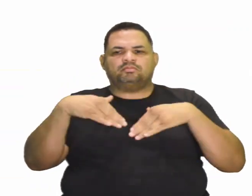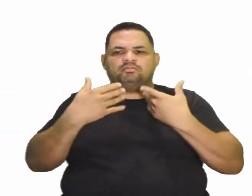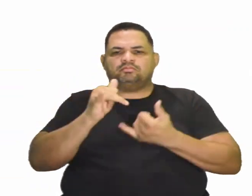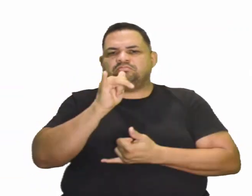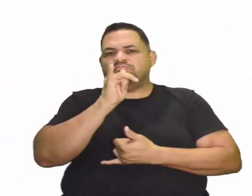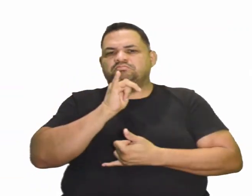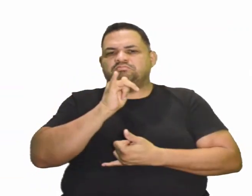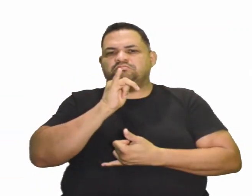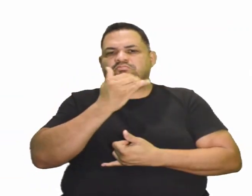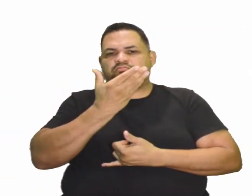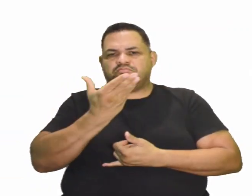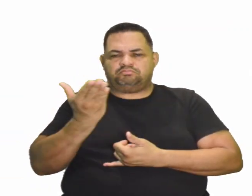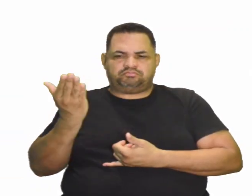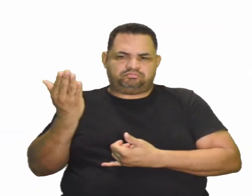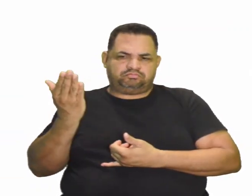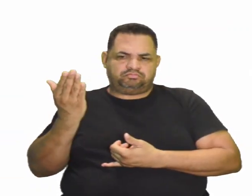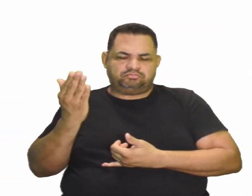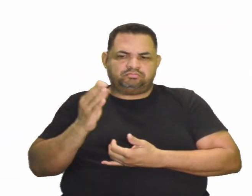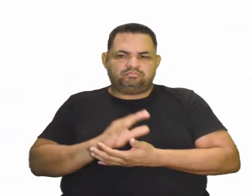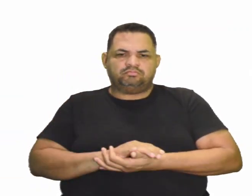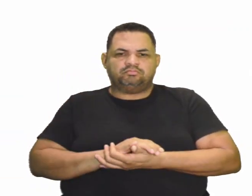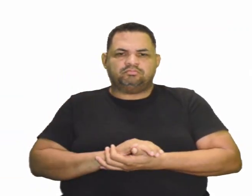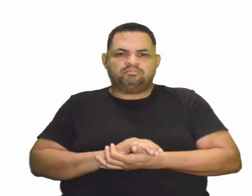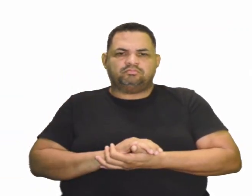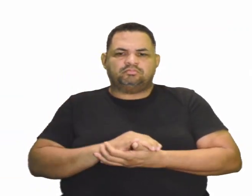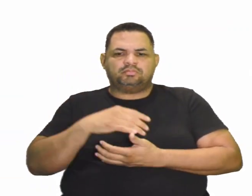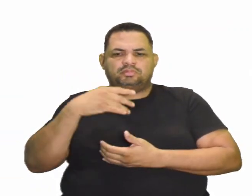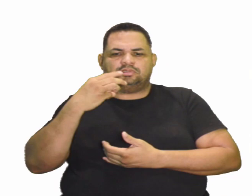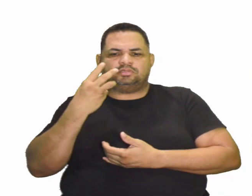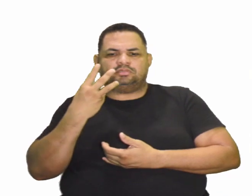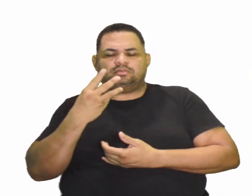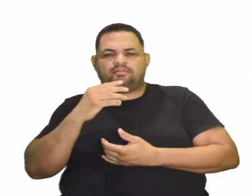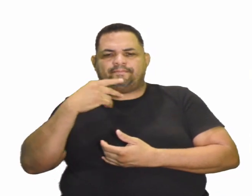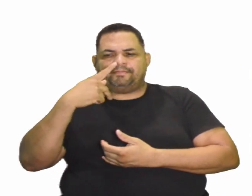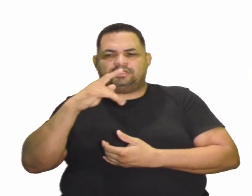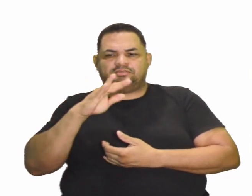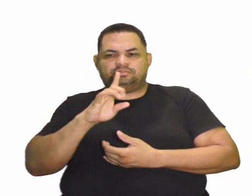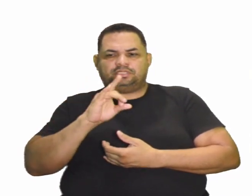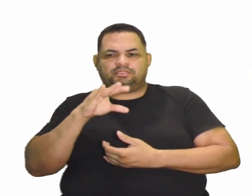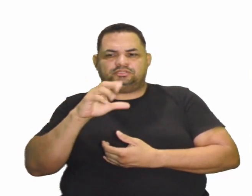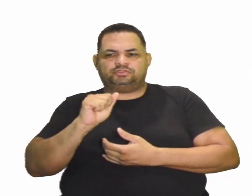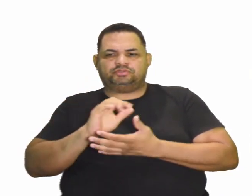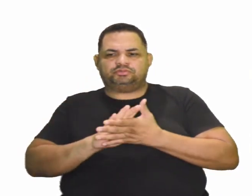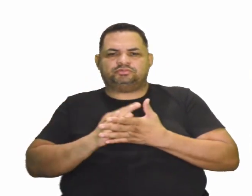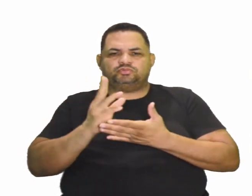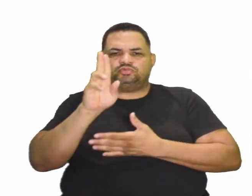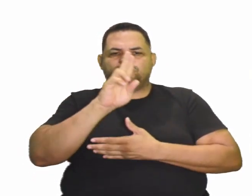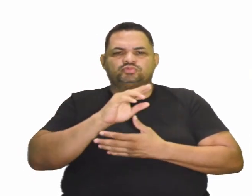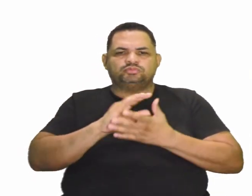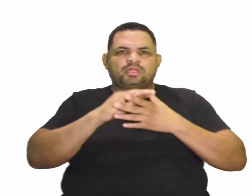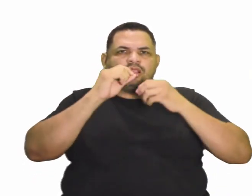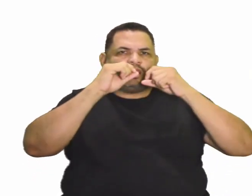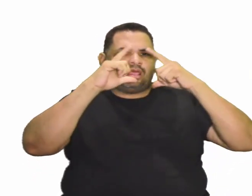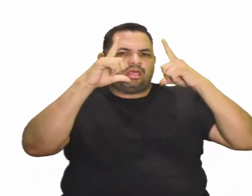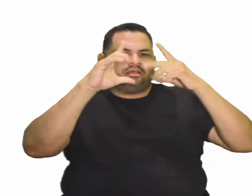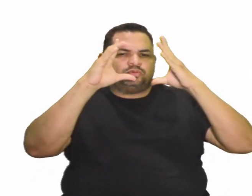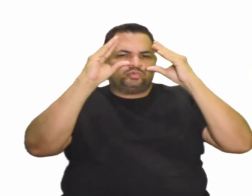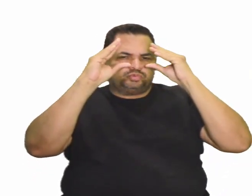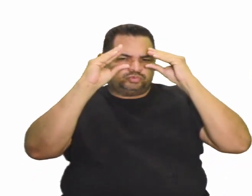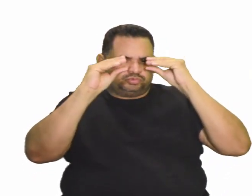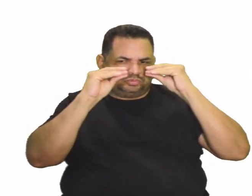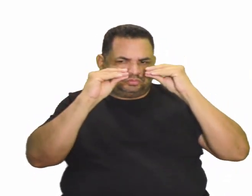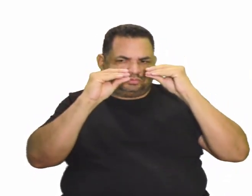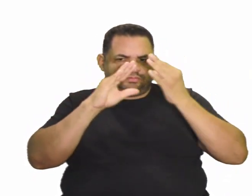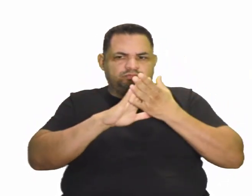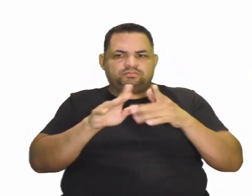exemplo, a perspectiva, também o uso de claro e escuro, que é essa forma,